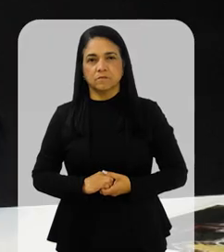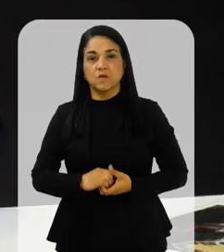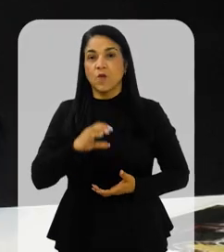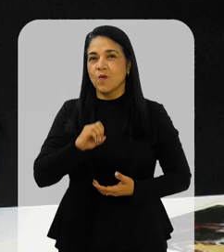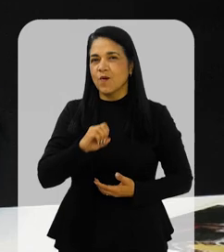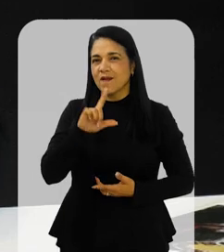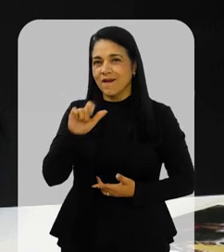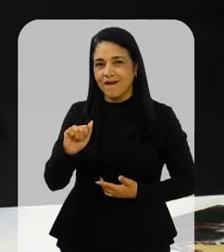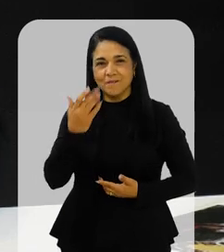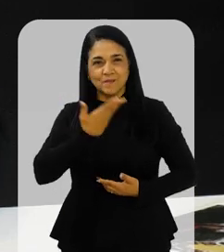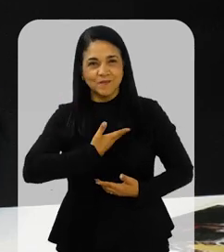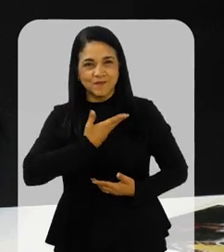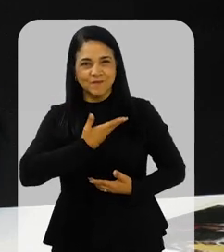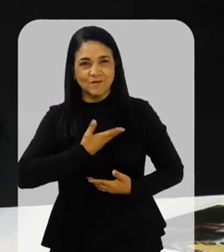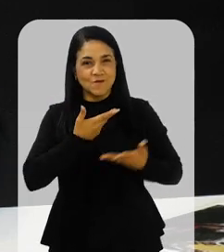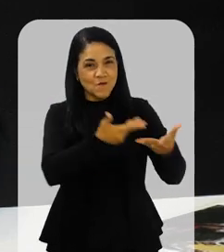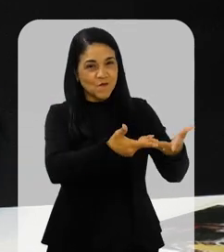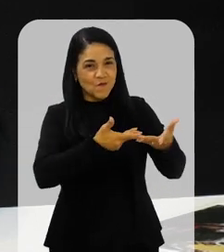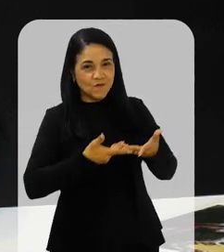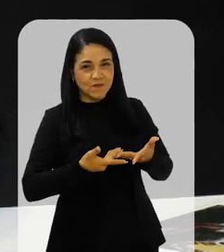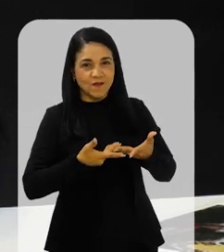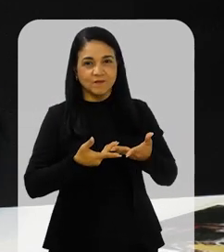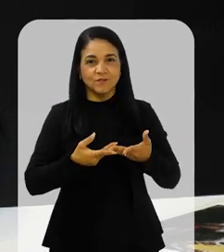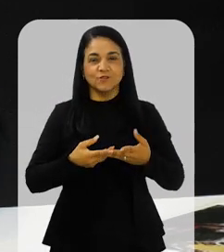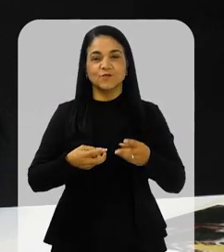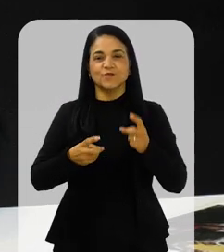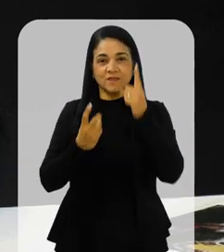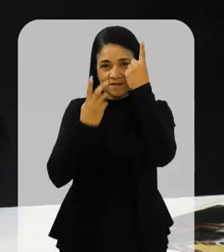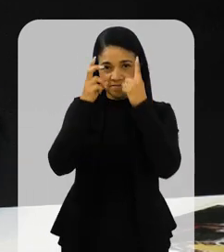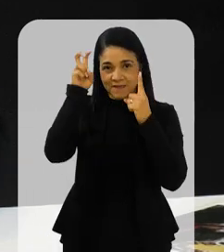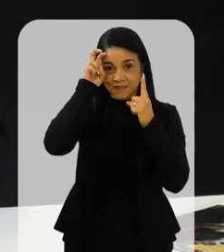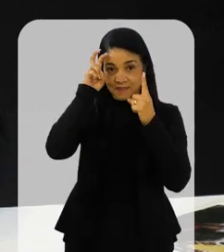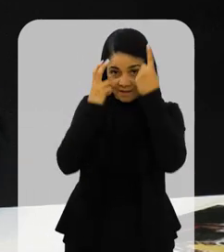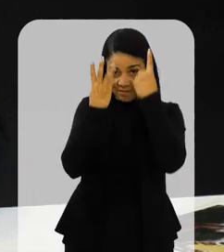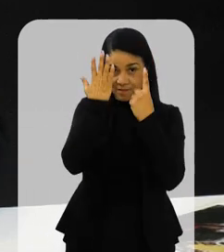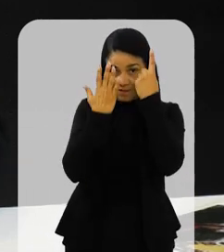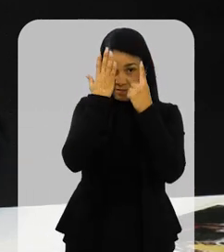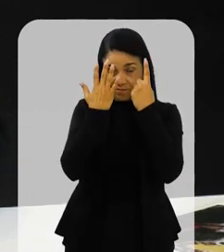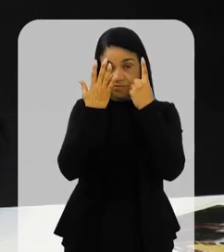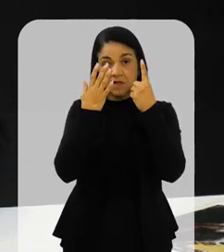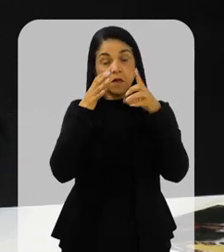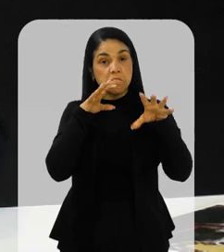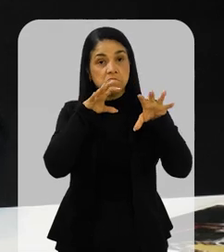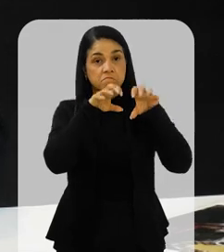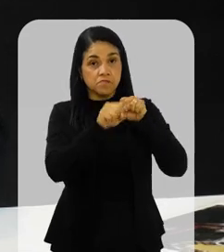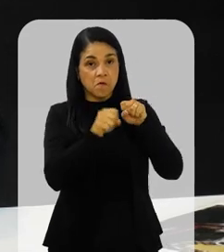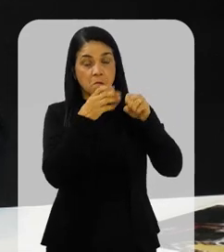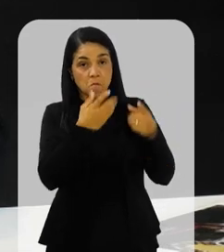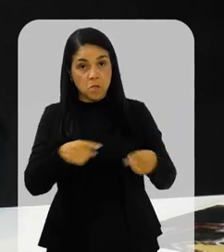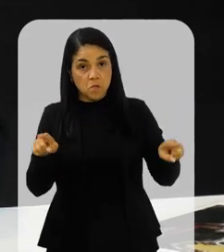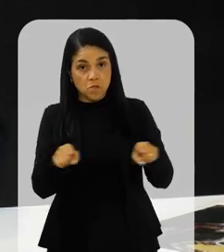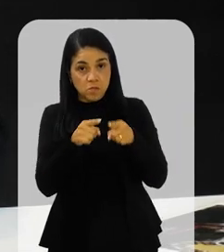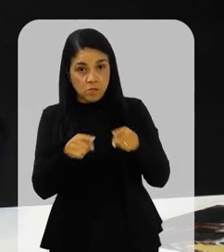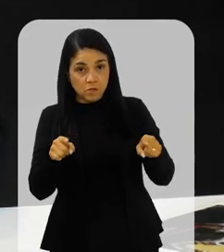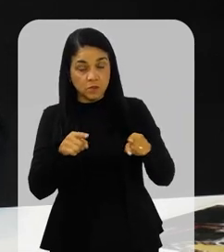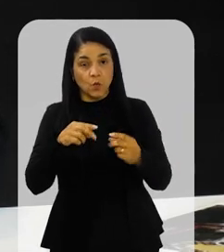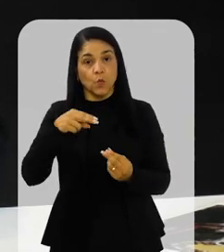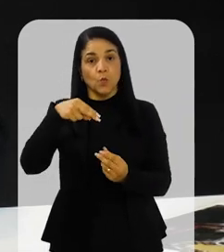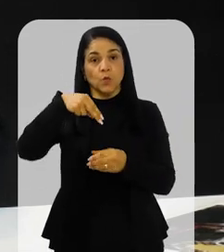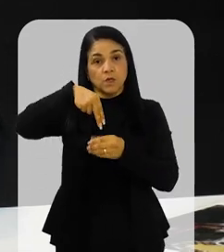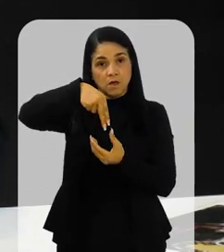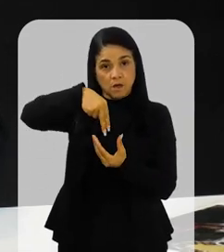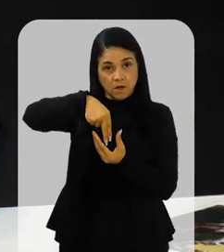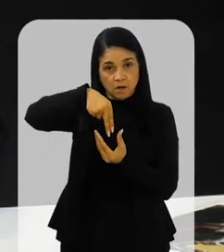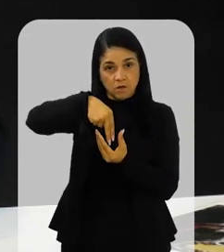Olá, amigos. Nosso convidado de hoje no Quintas com Quintais é graduado em Museologia pela Unirio e também é enredista